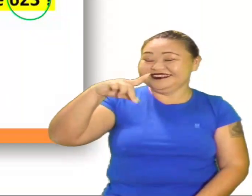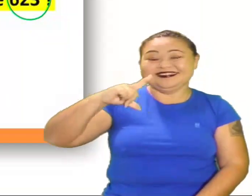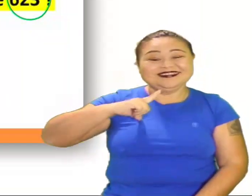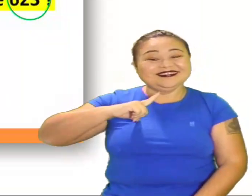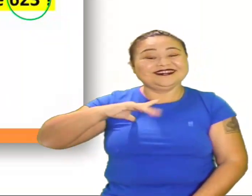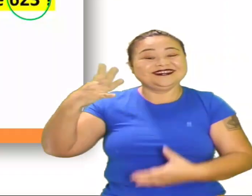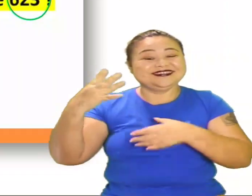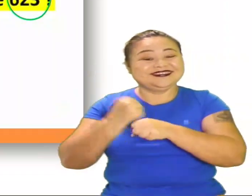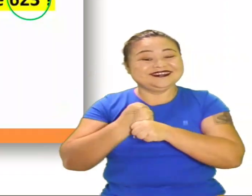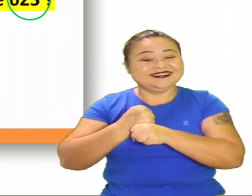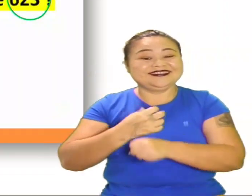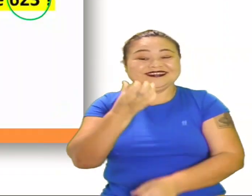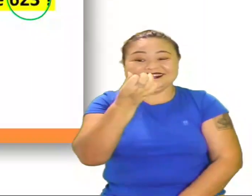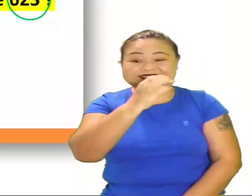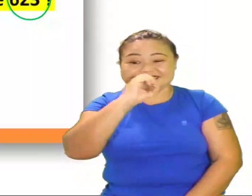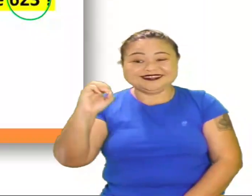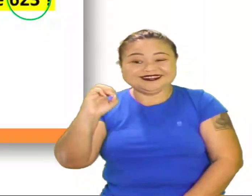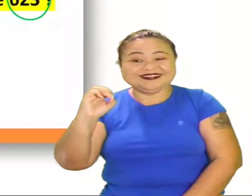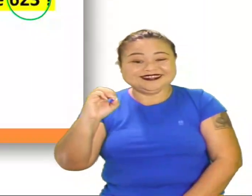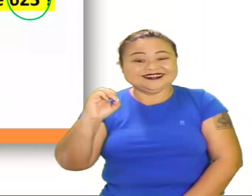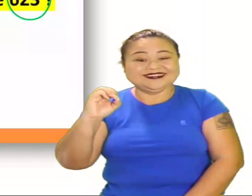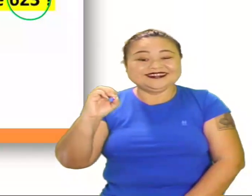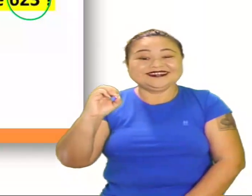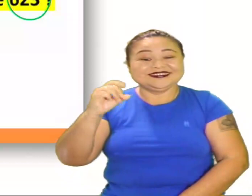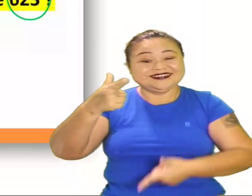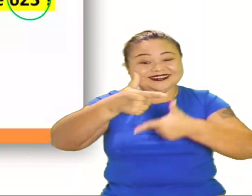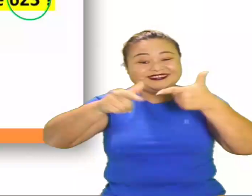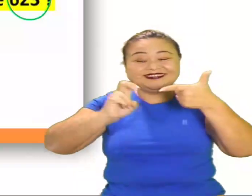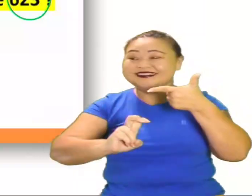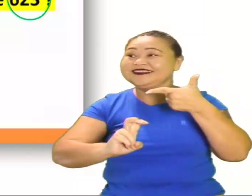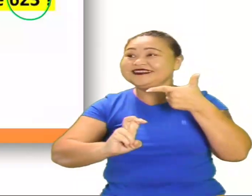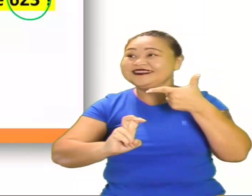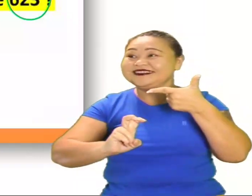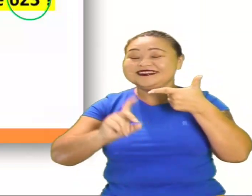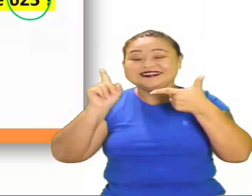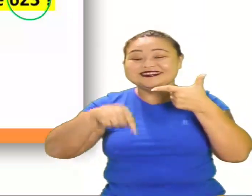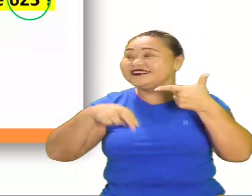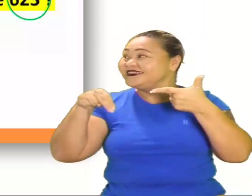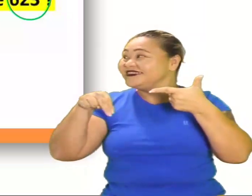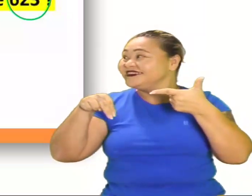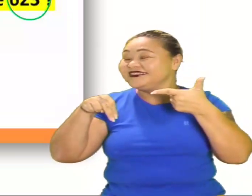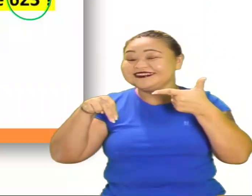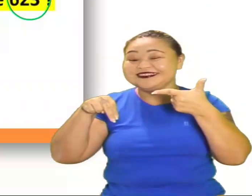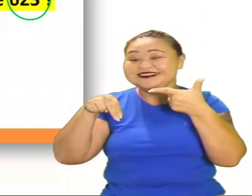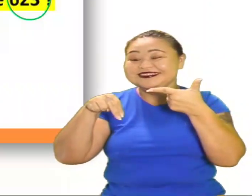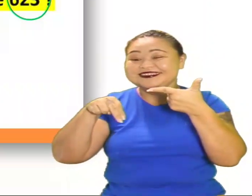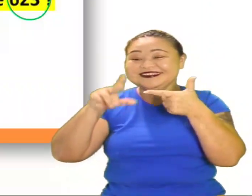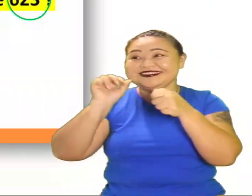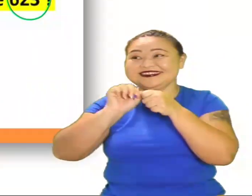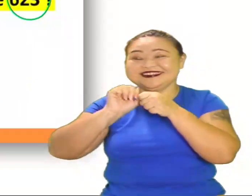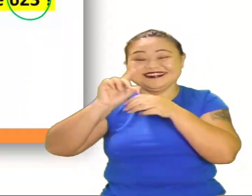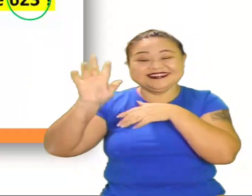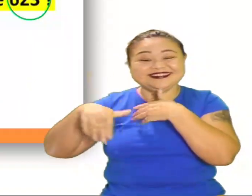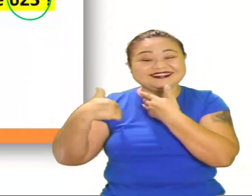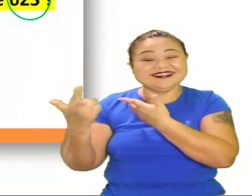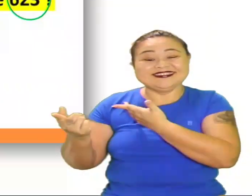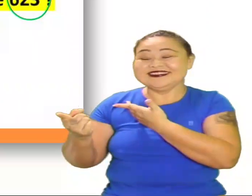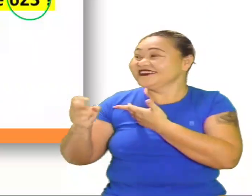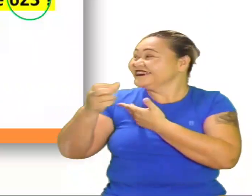mais 5? 600. 600 dividido por 5 vai ser o meu N. Quanto que é 600 dividido por